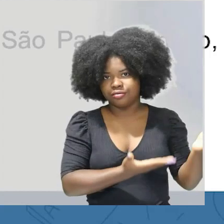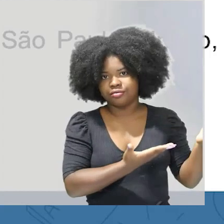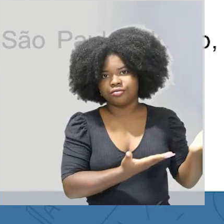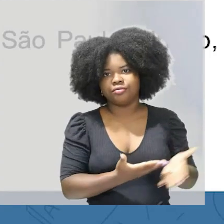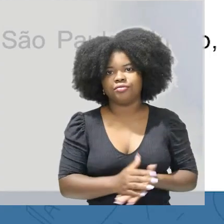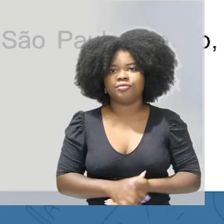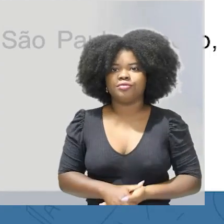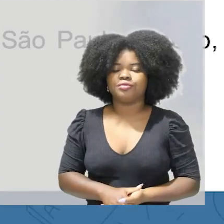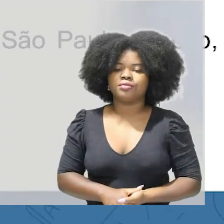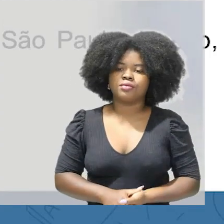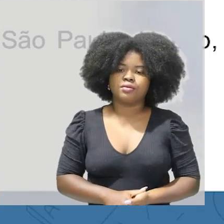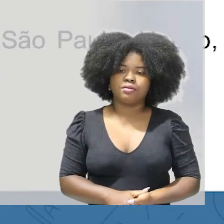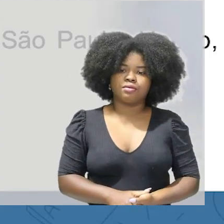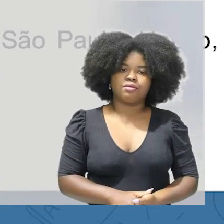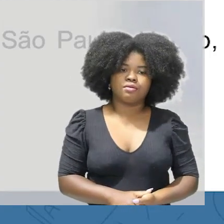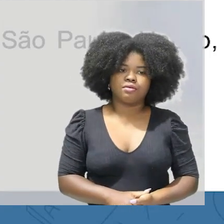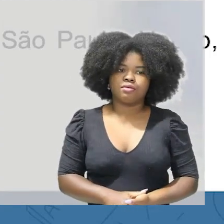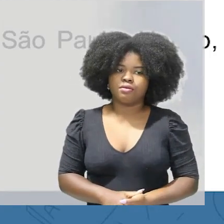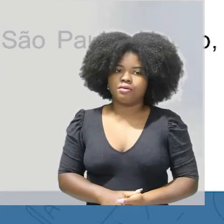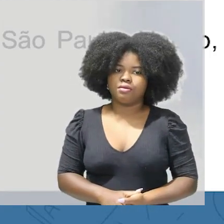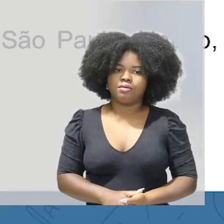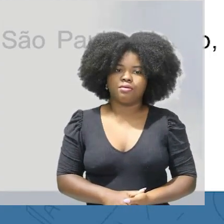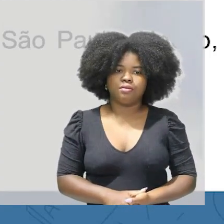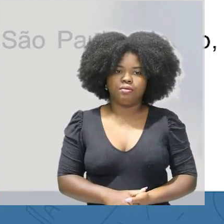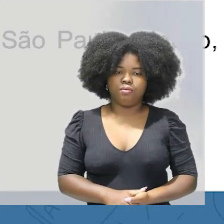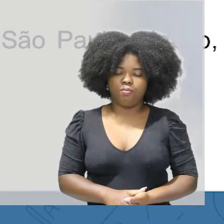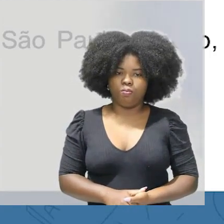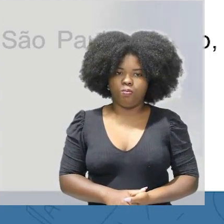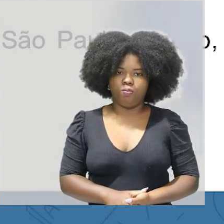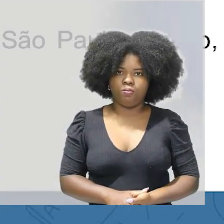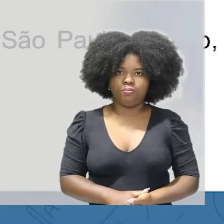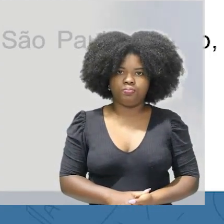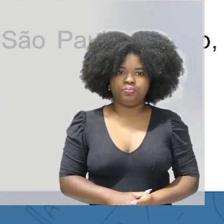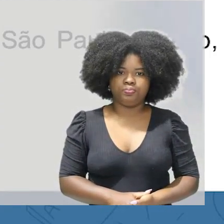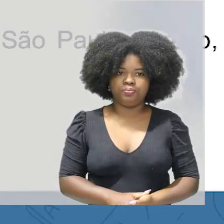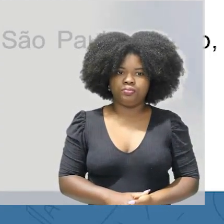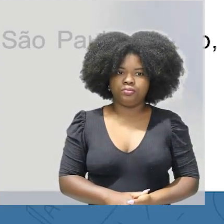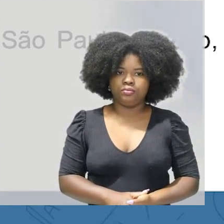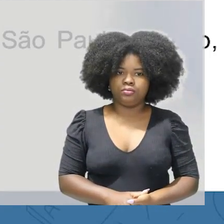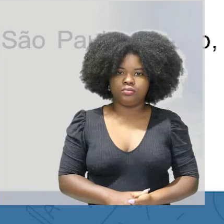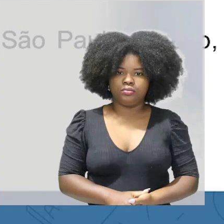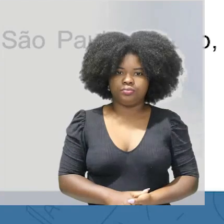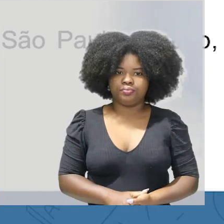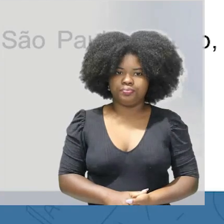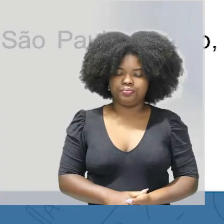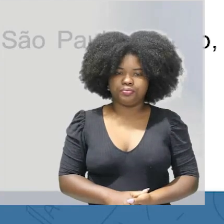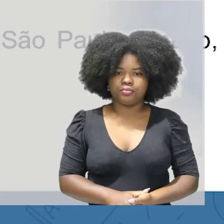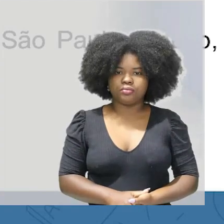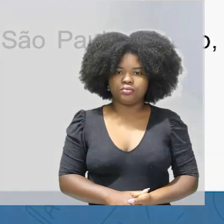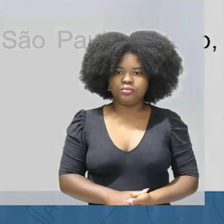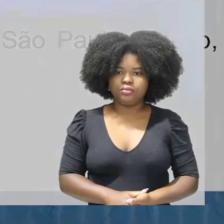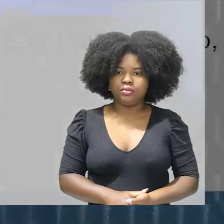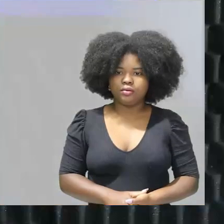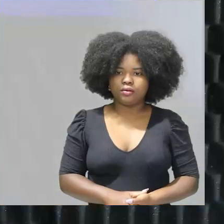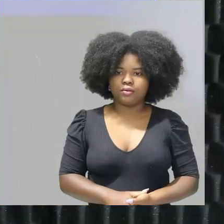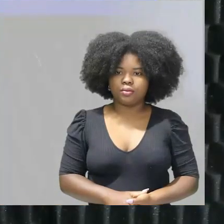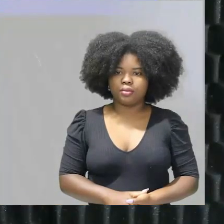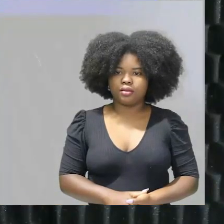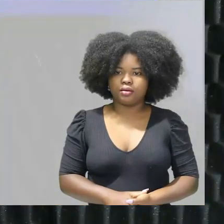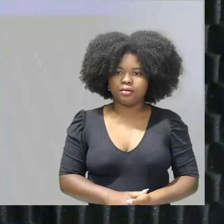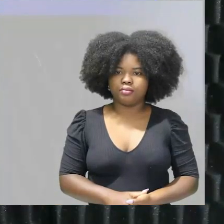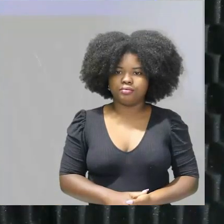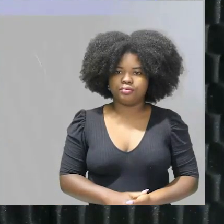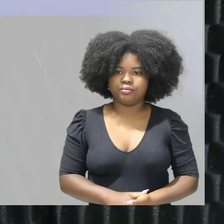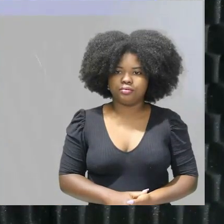tá Enem 2020 Adão Olha só ainda que supusessemos que suas